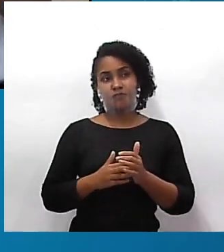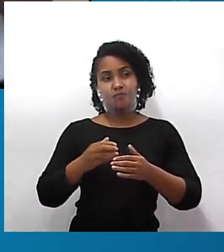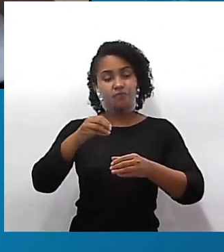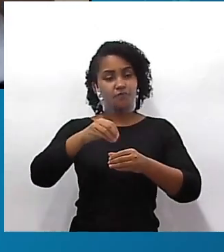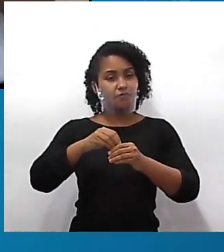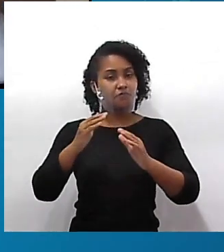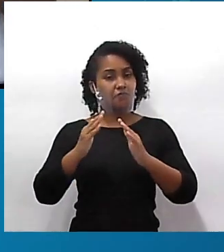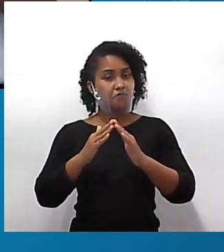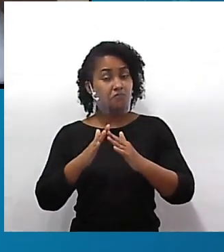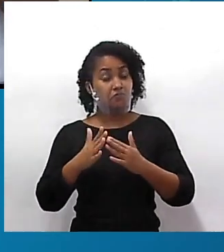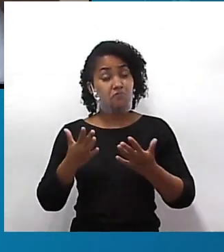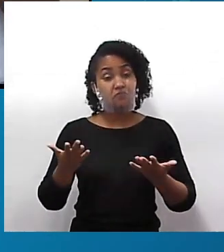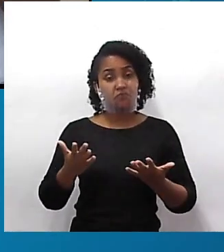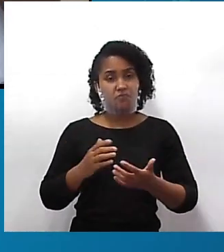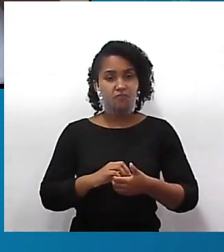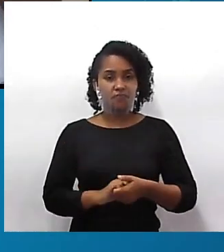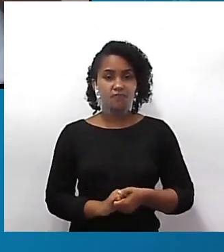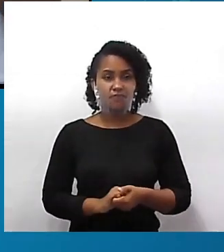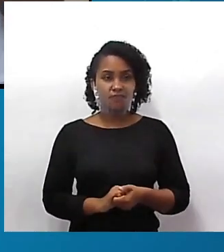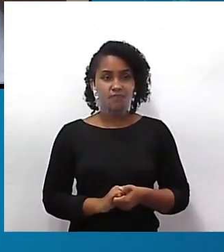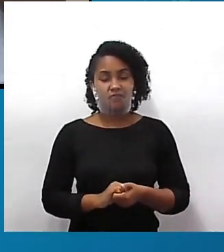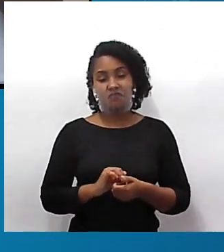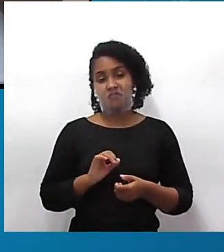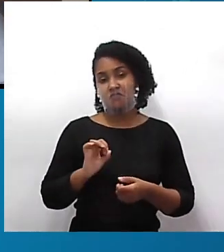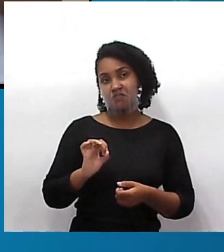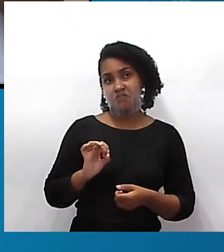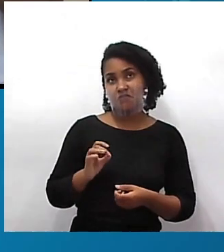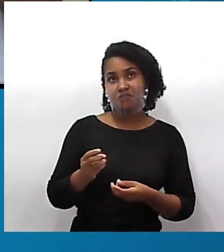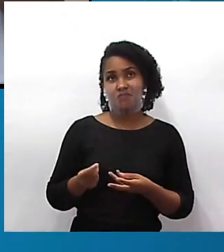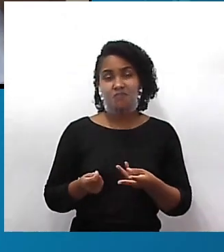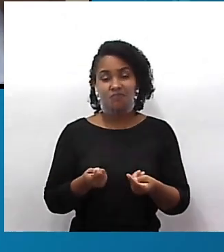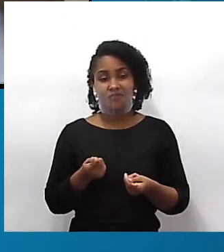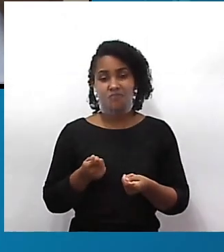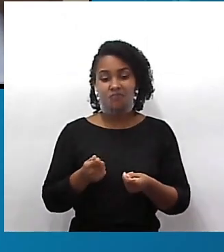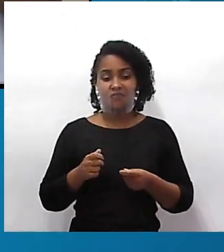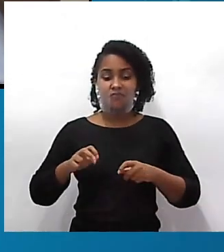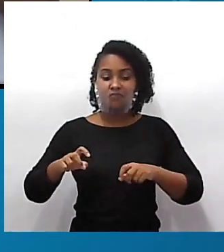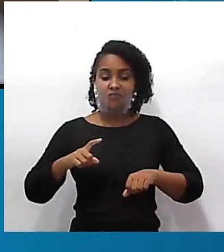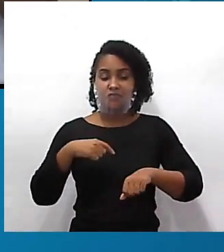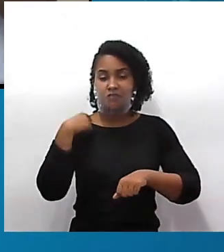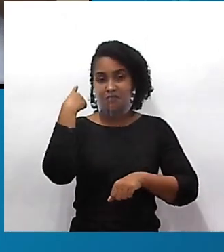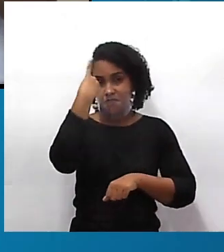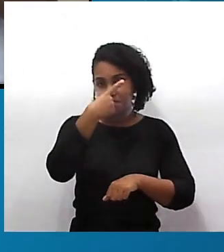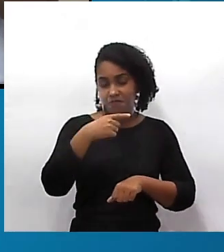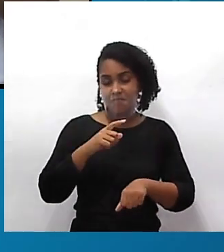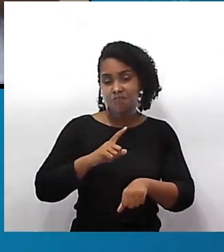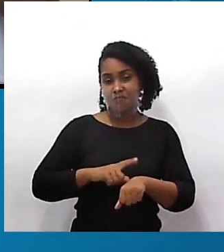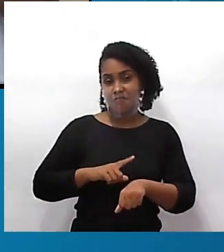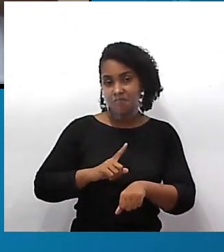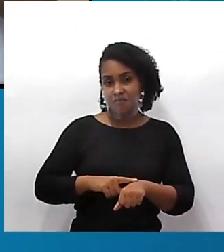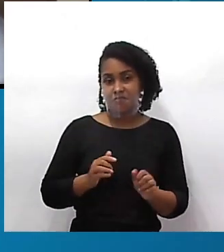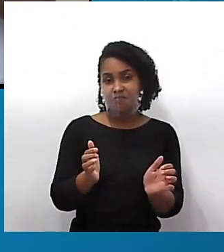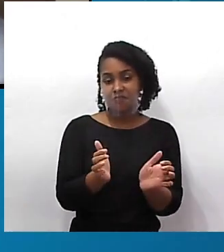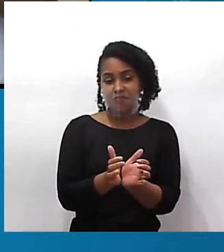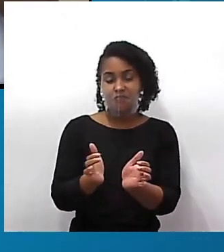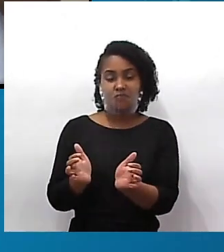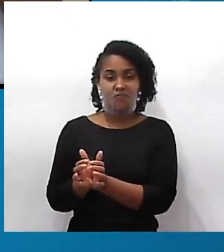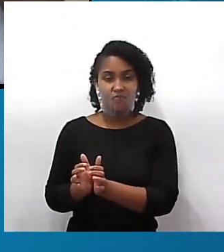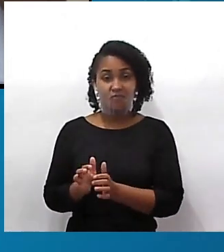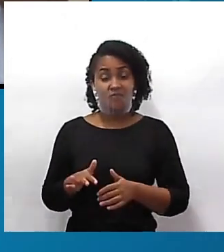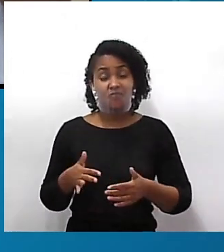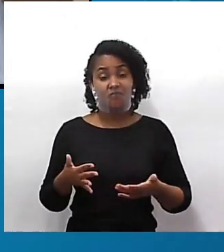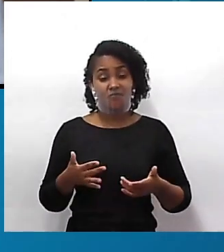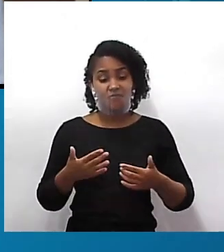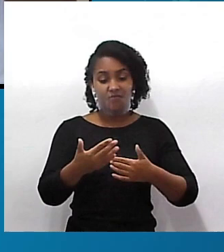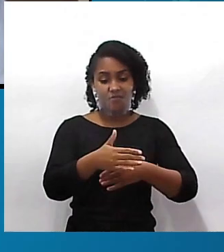para alguns, né? Turnos em alternâncias para determinados grupos, né? Nas